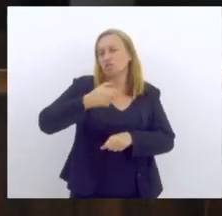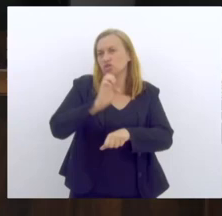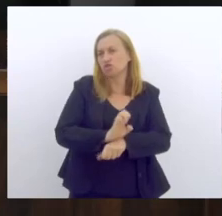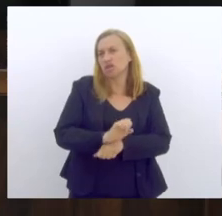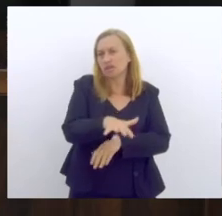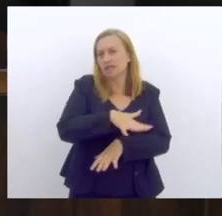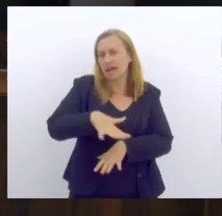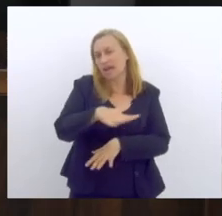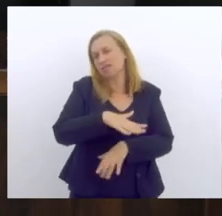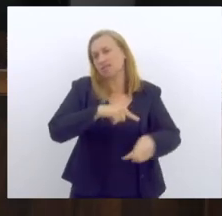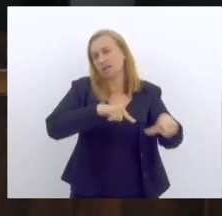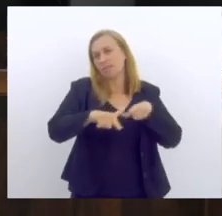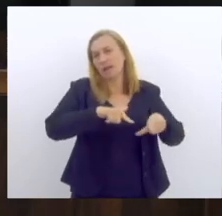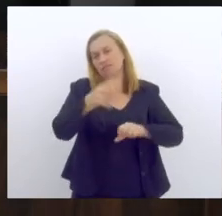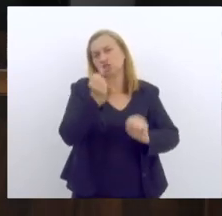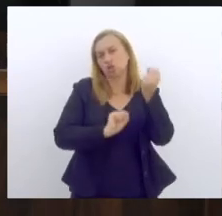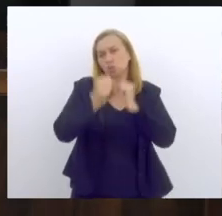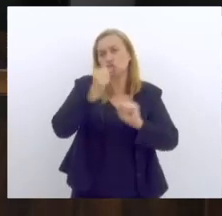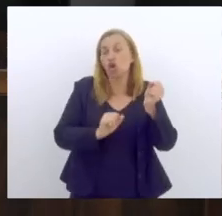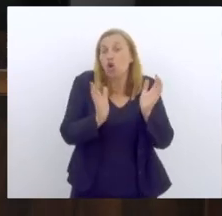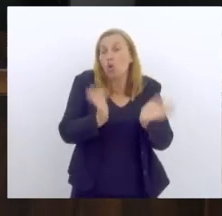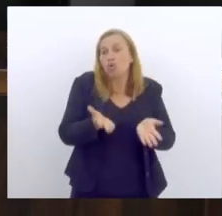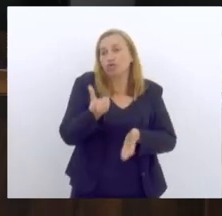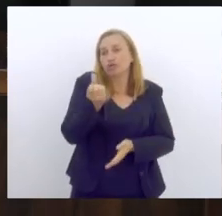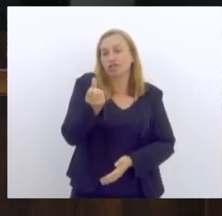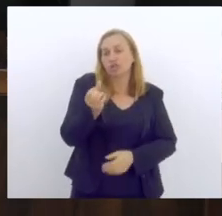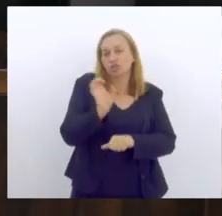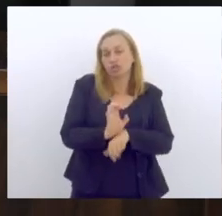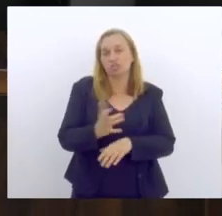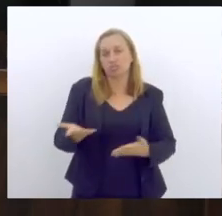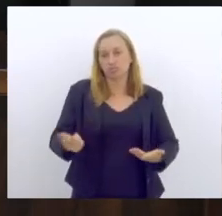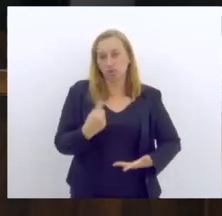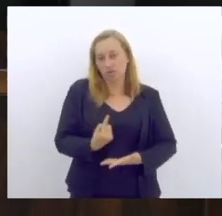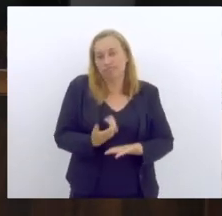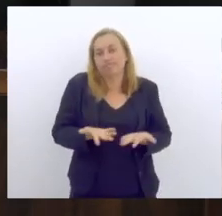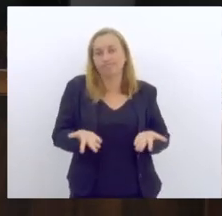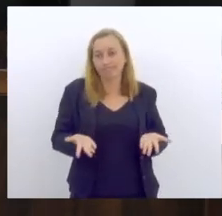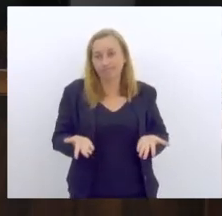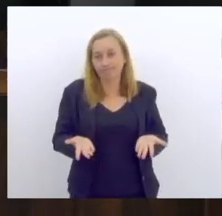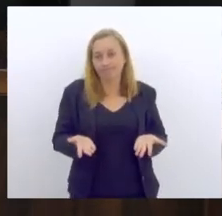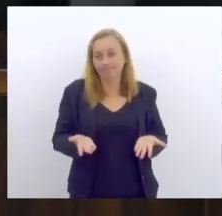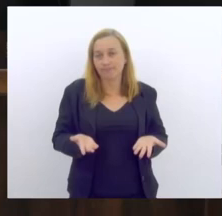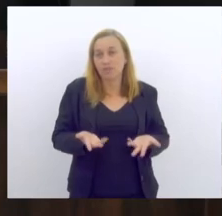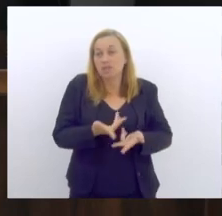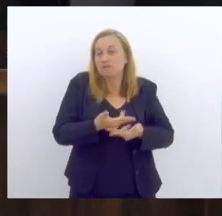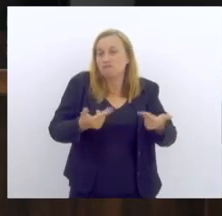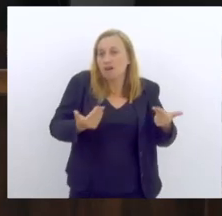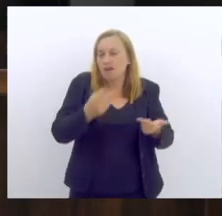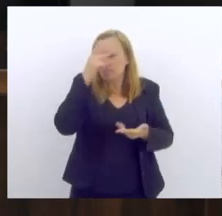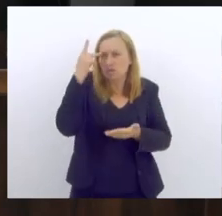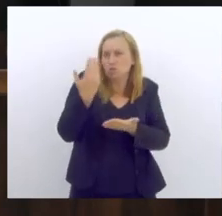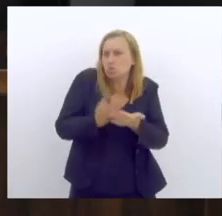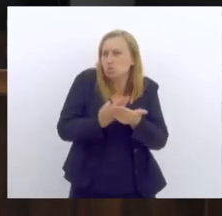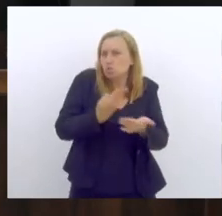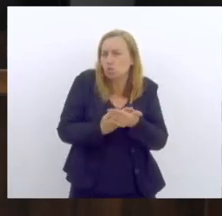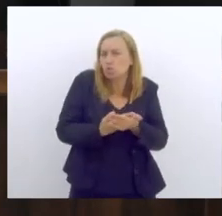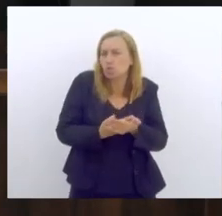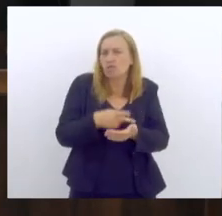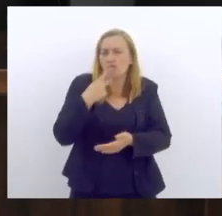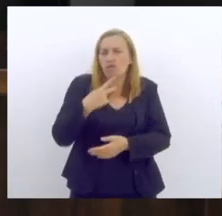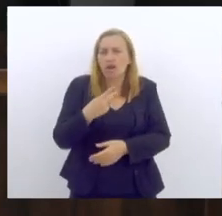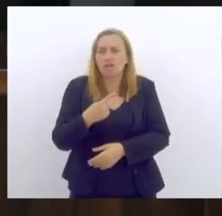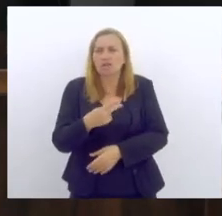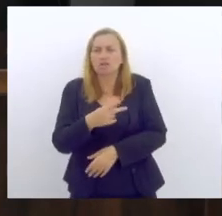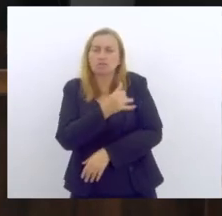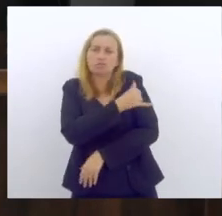indústria hoje somos os sexto estado muitos estudiosos Dizem que o rio perde quando perde